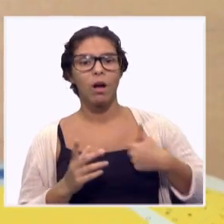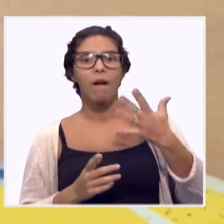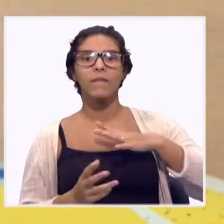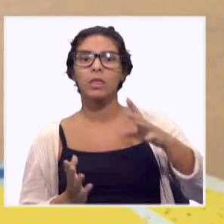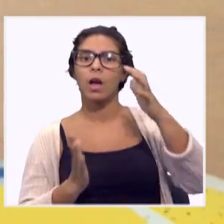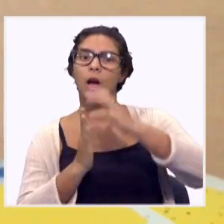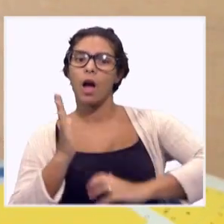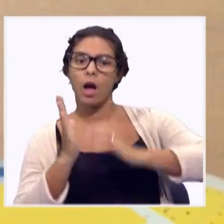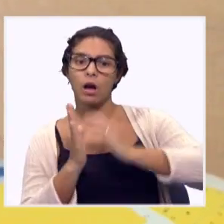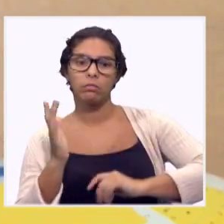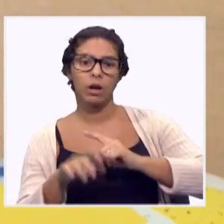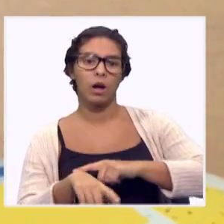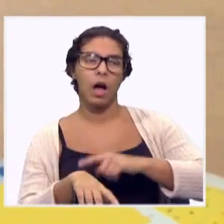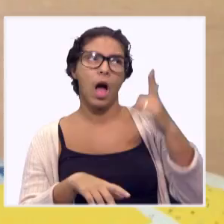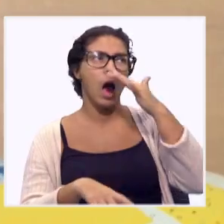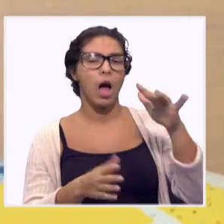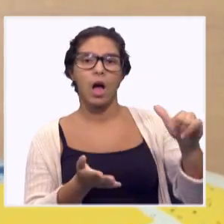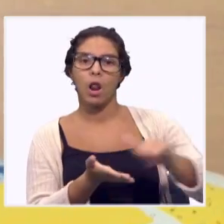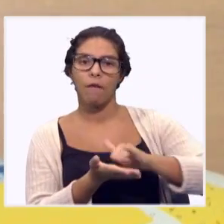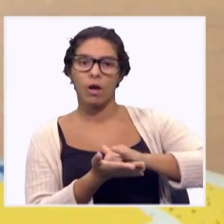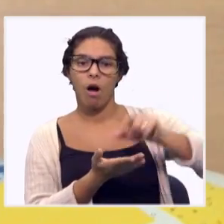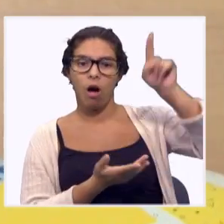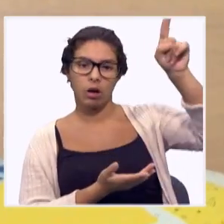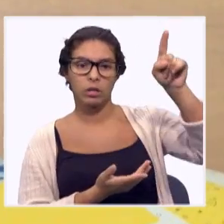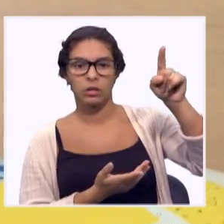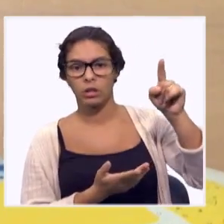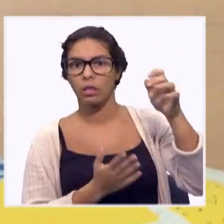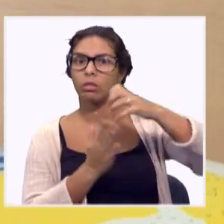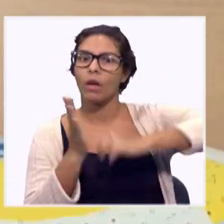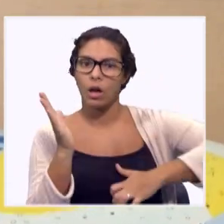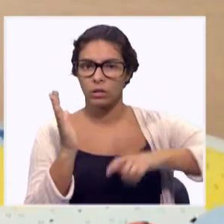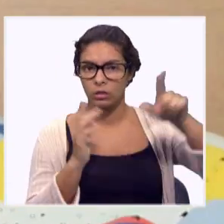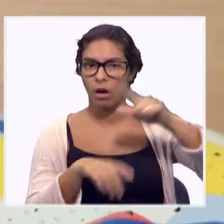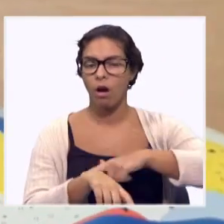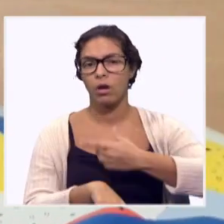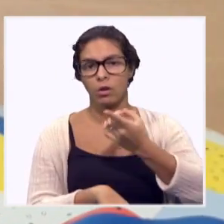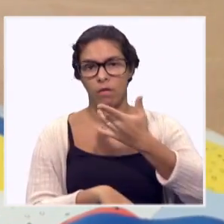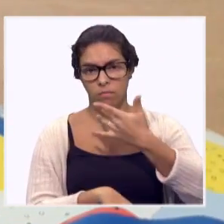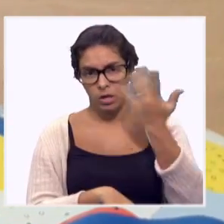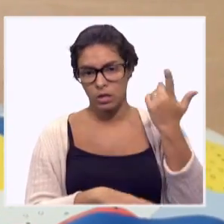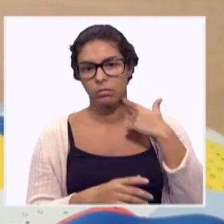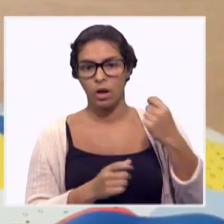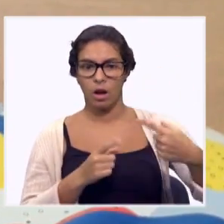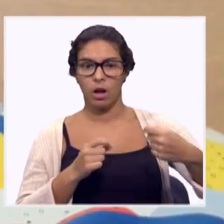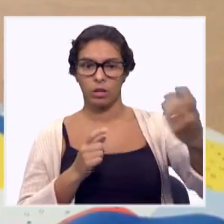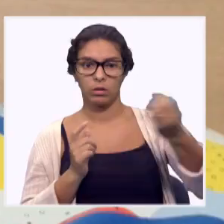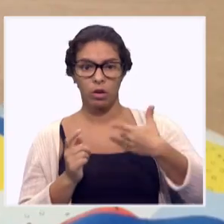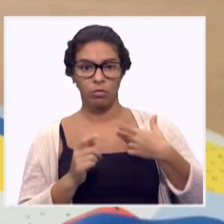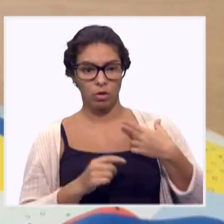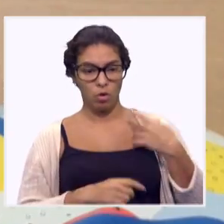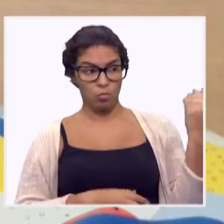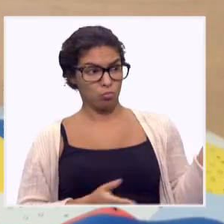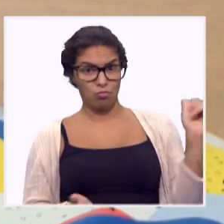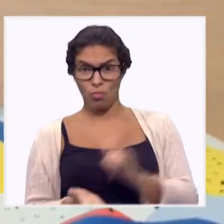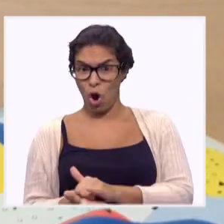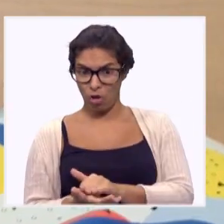às 10 da manhã, hora de Nova Iorque, portanto daí a 5 horas, o que foi tudo. Então eu tinha que desenvencilhar uma reportagem assim, acabada de